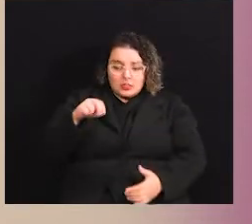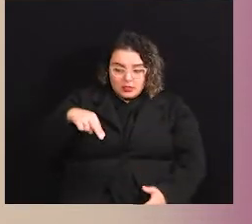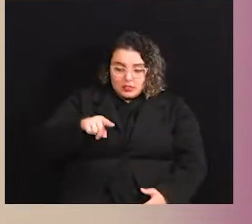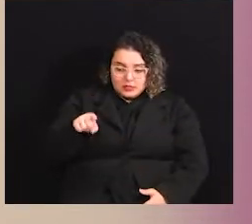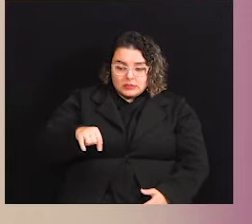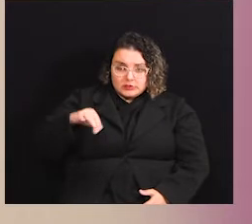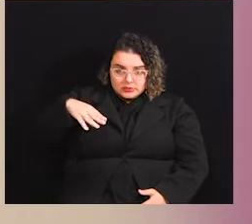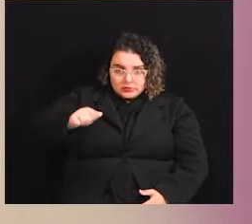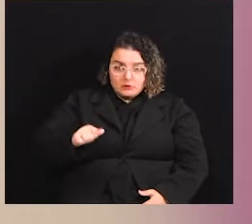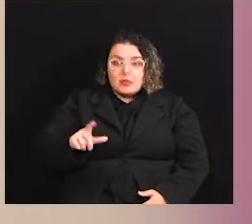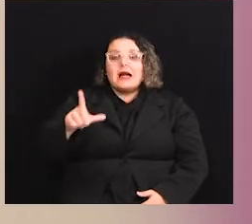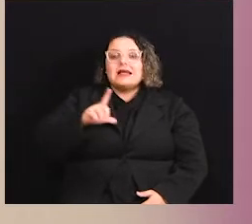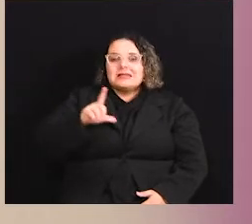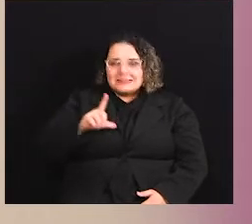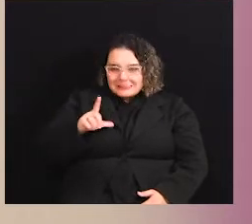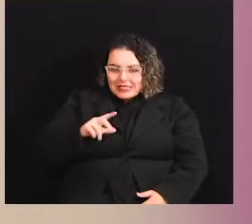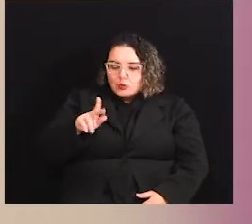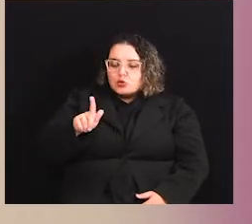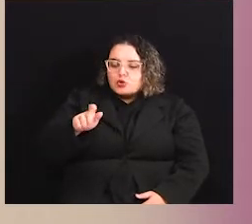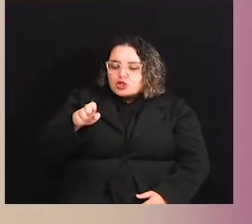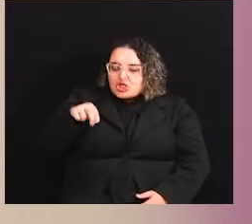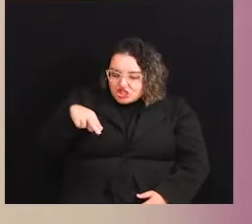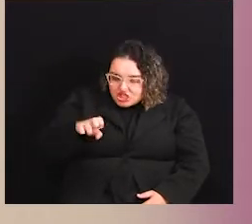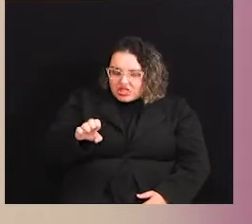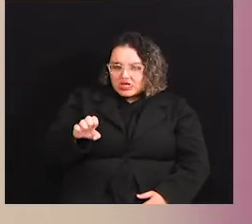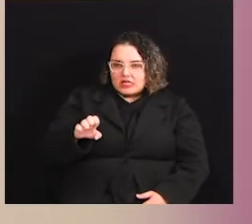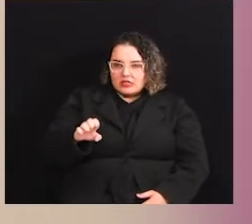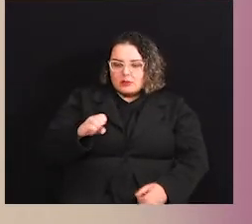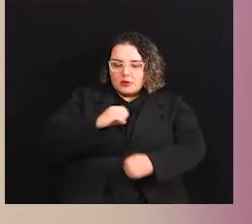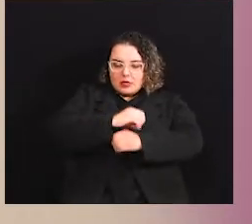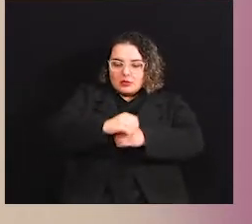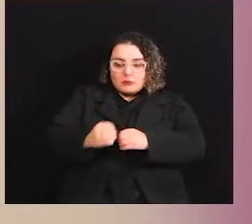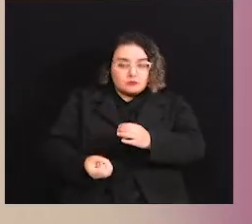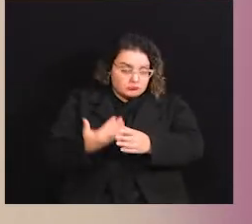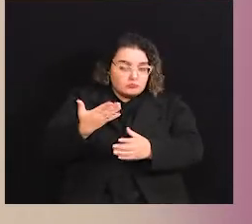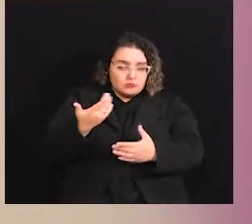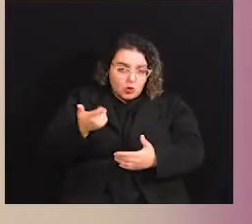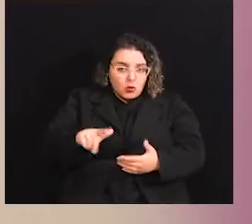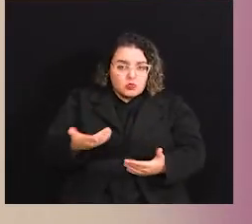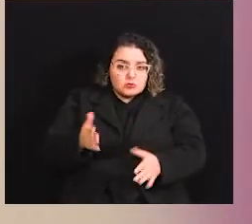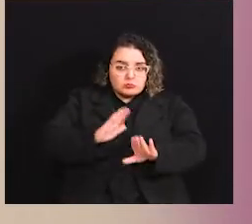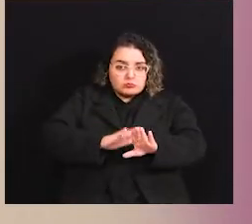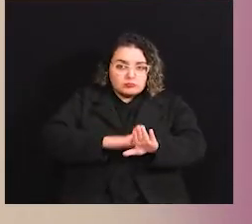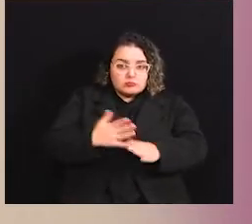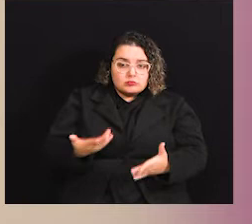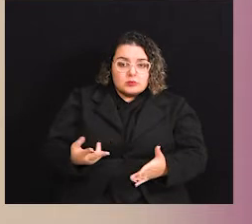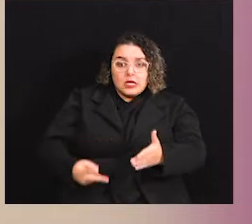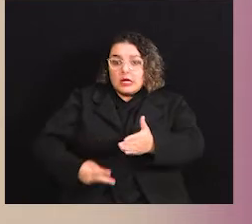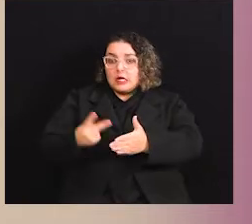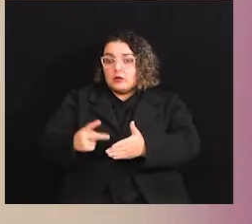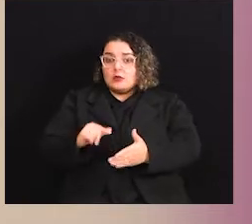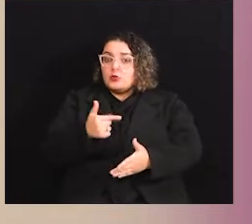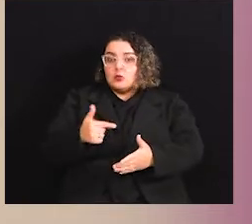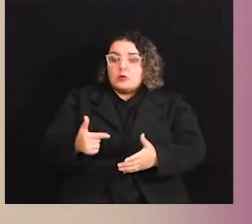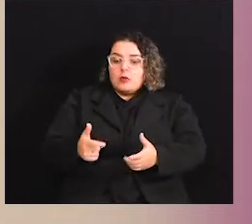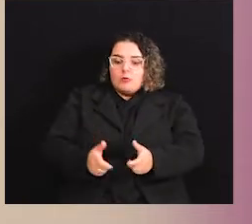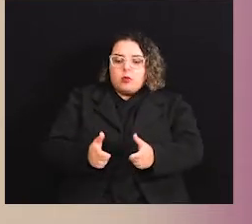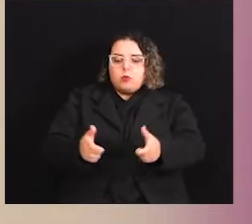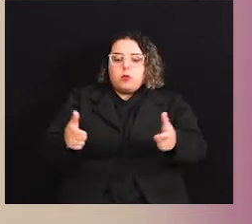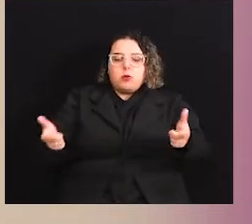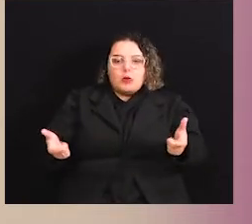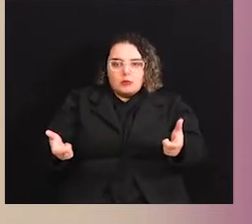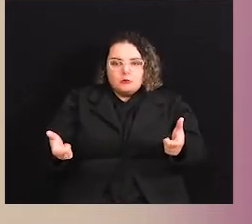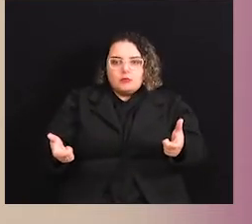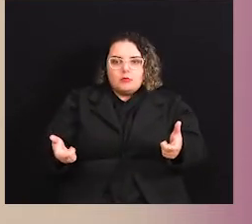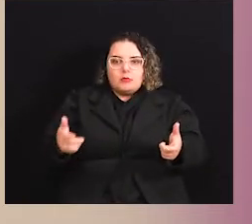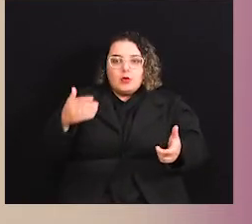mas ela tem o gene para que a célula funcione, e a secundária, na verdade, você já não tem uma produção, provavelmente